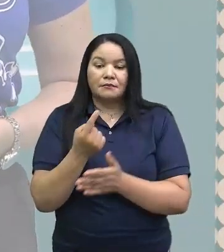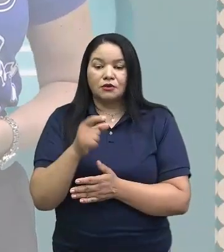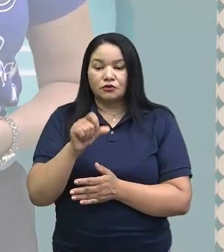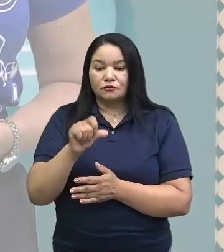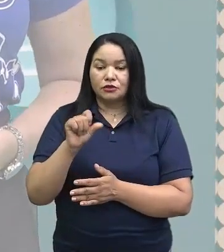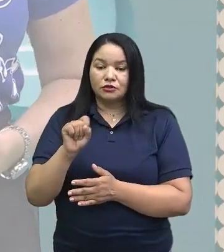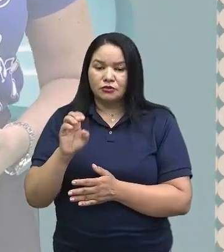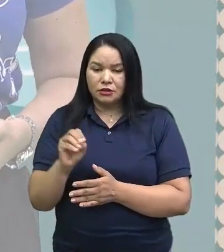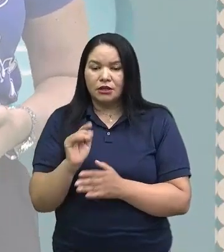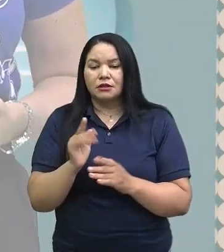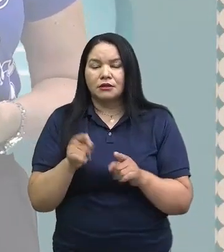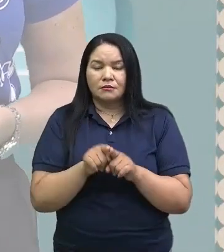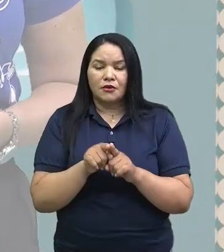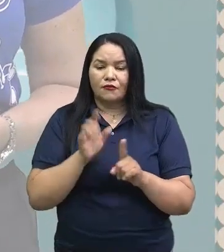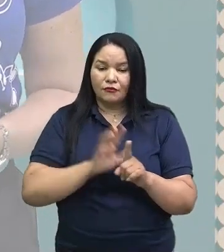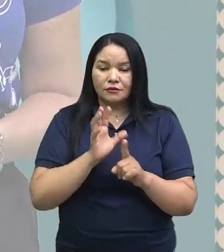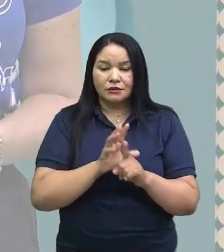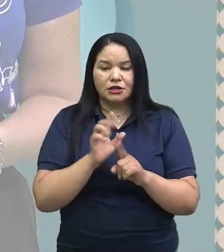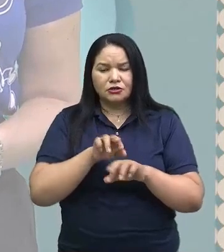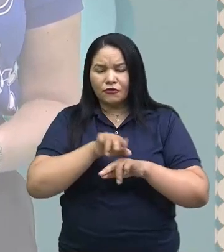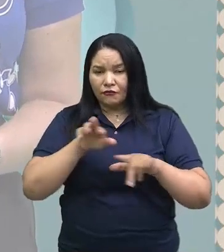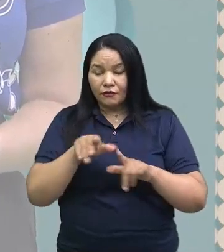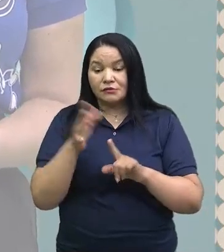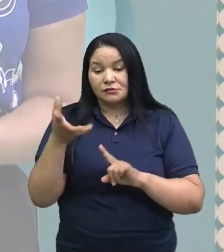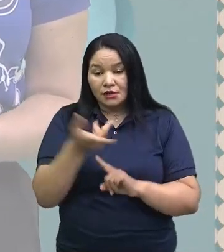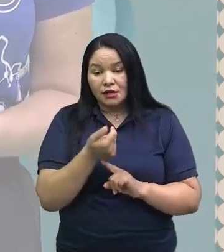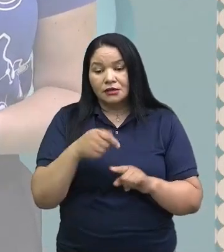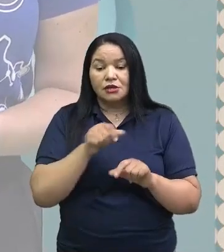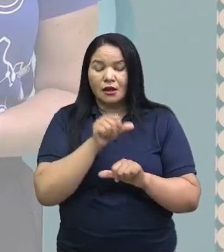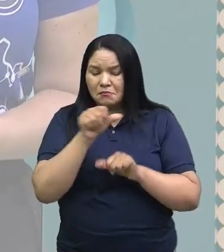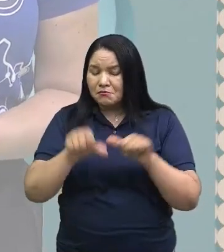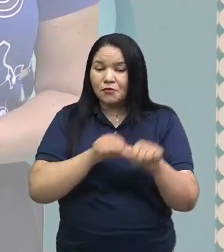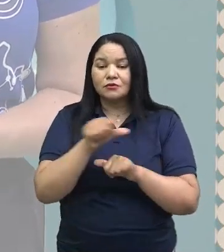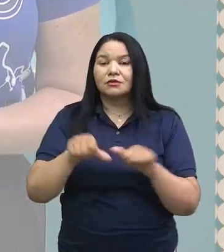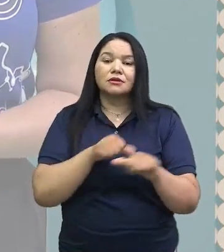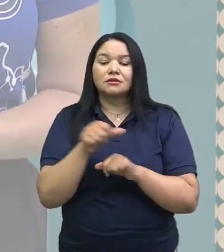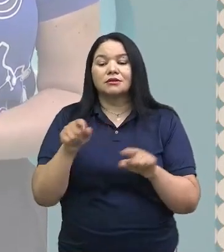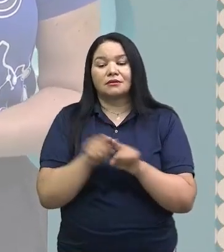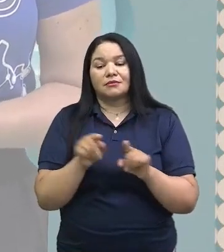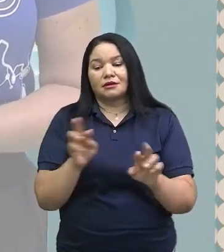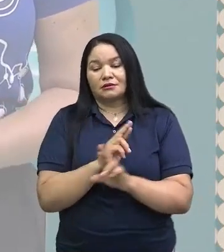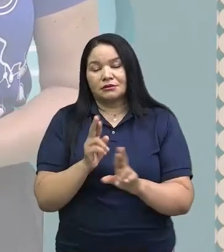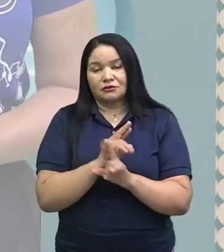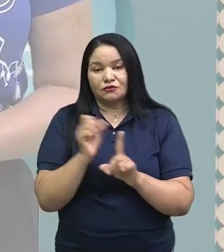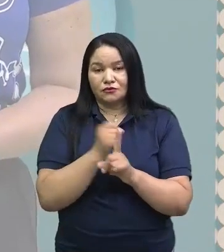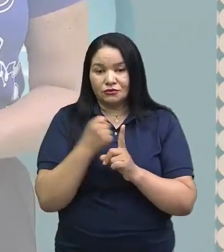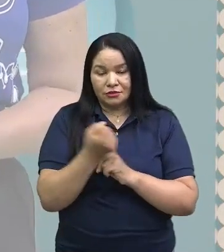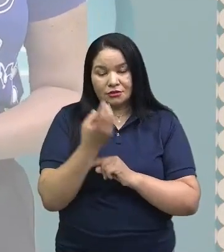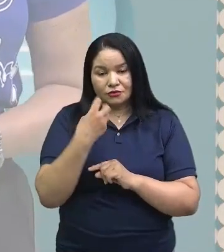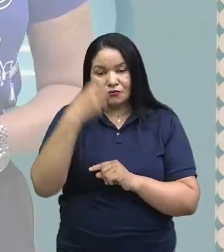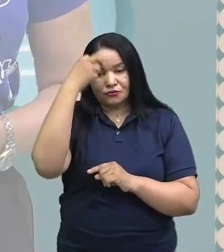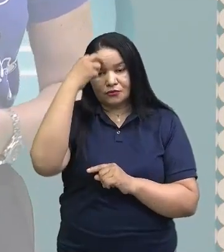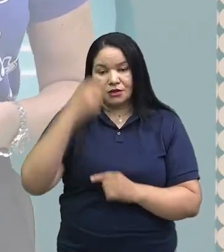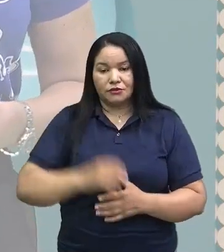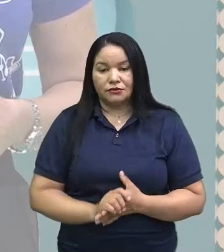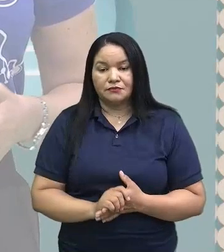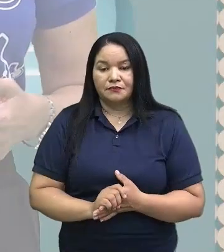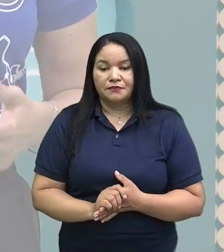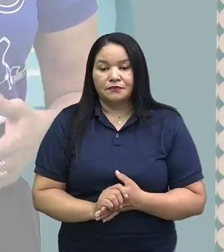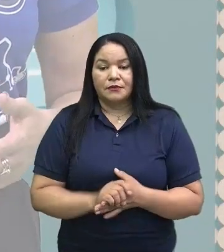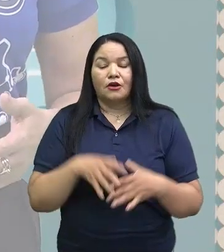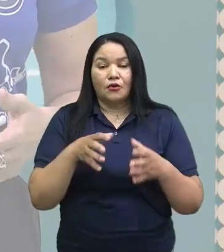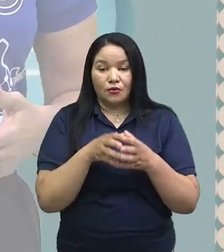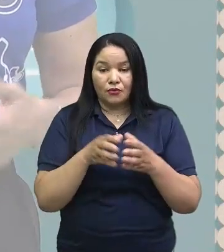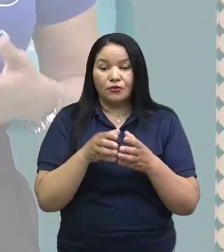produções artísticas, mas também provocaram transformações nas relações sociais e culturais.